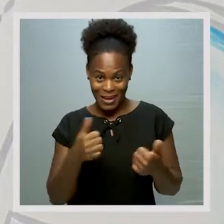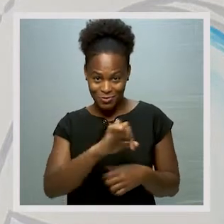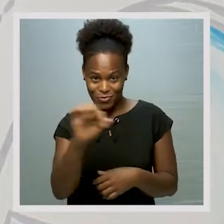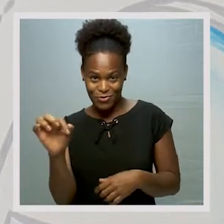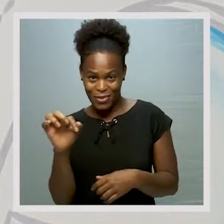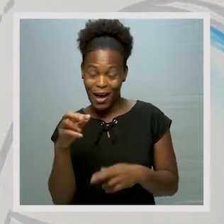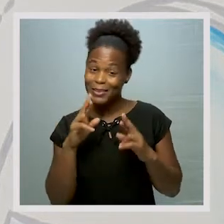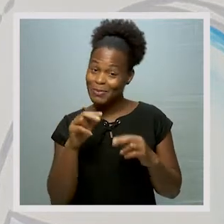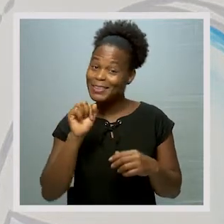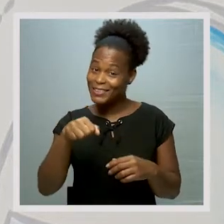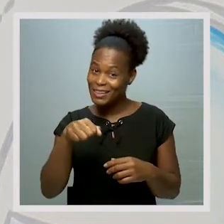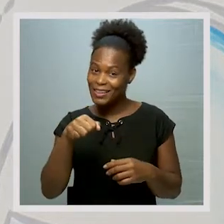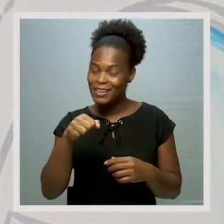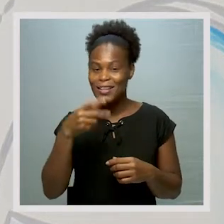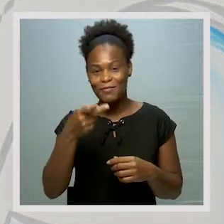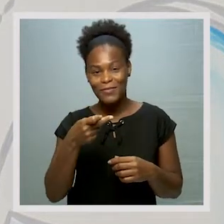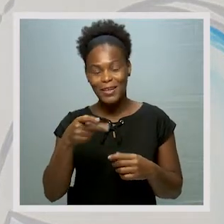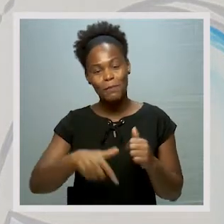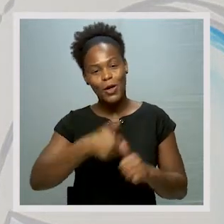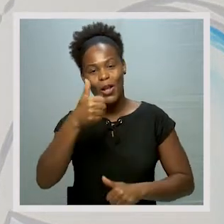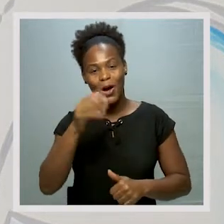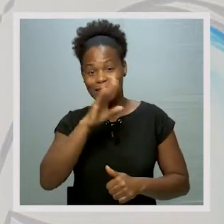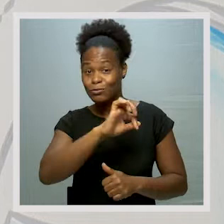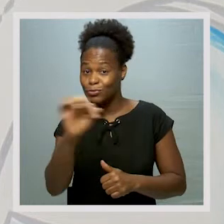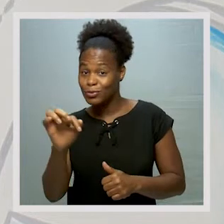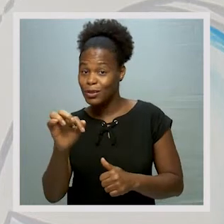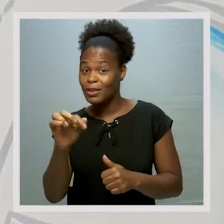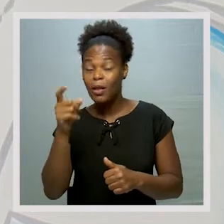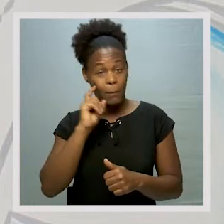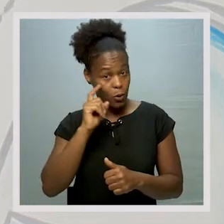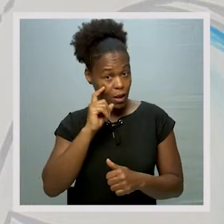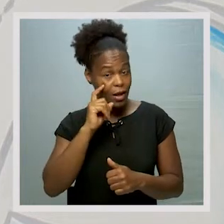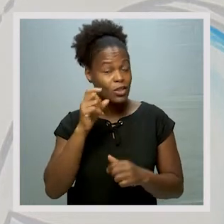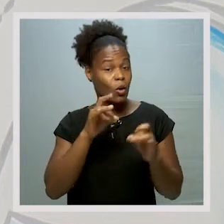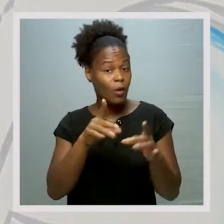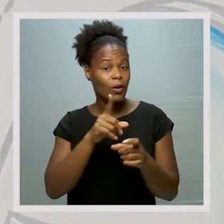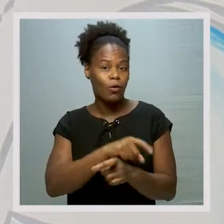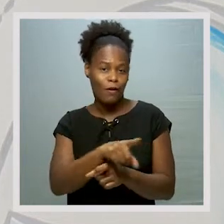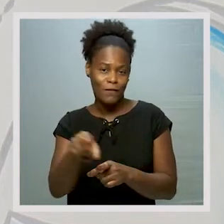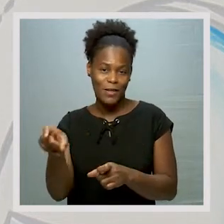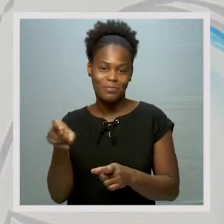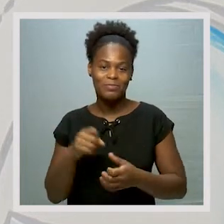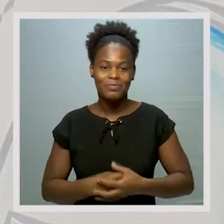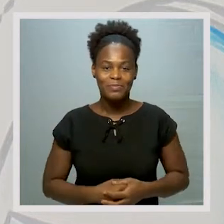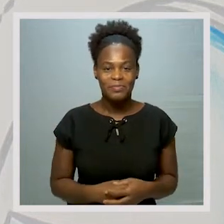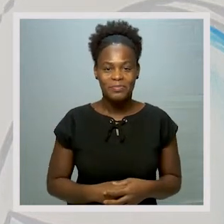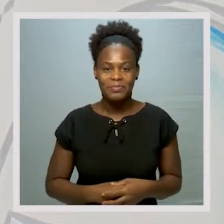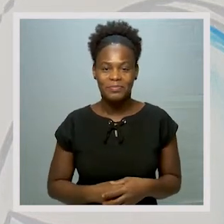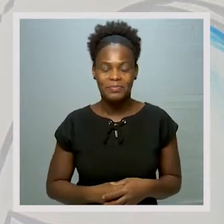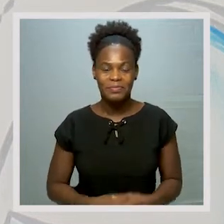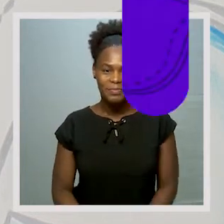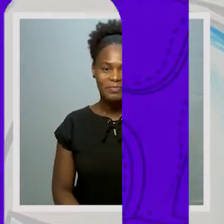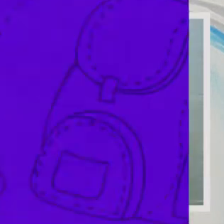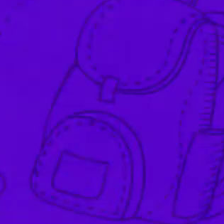bem convosco? Espero que sim, e fica ainda melhor se vocês estão a proteger contra o coronavírus.